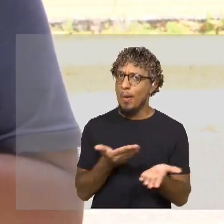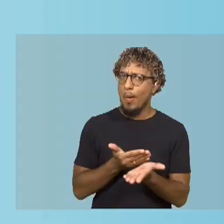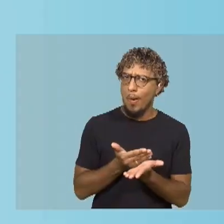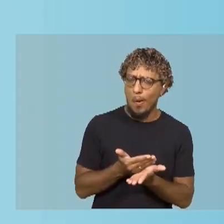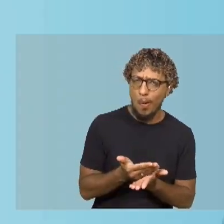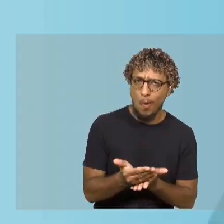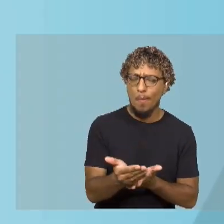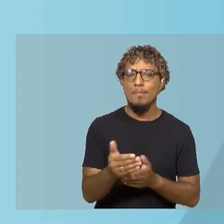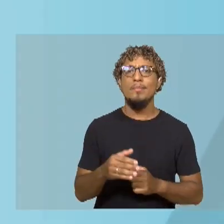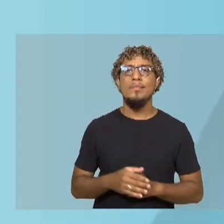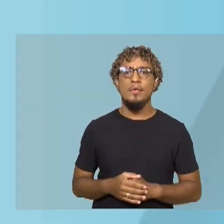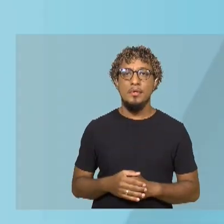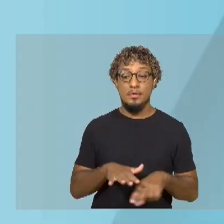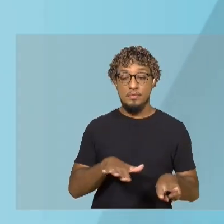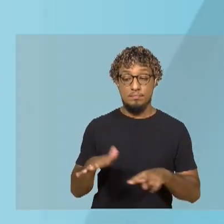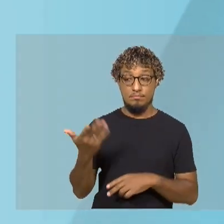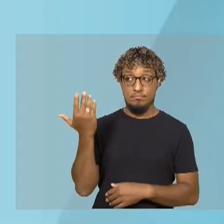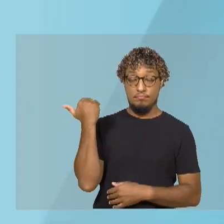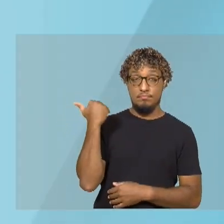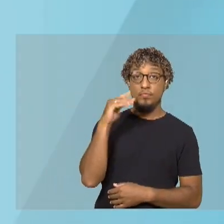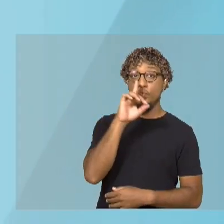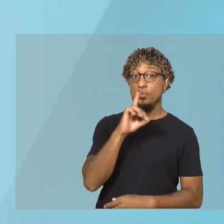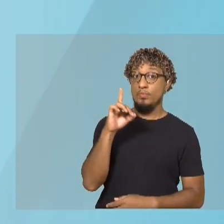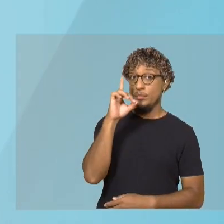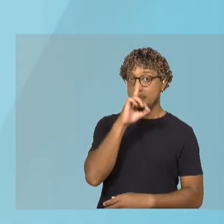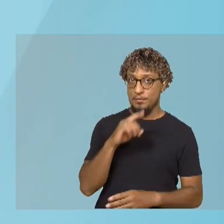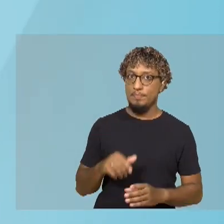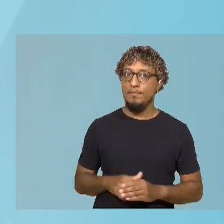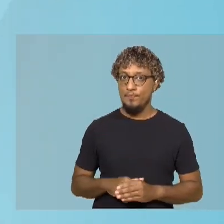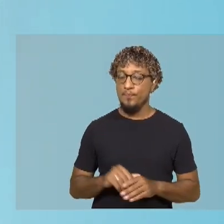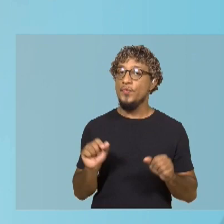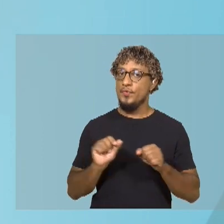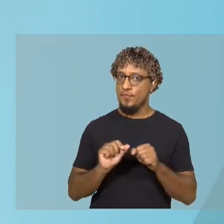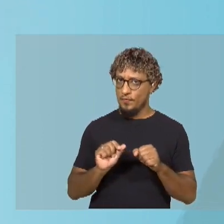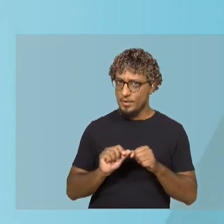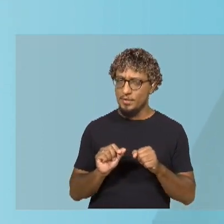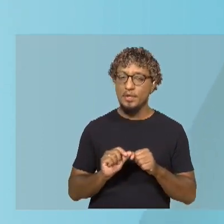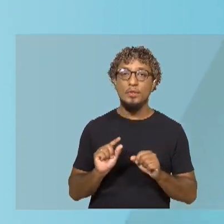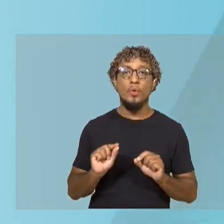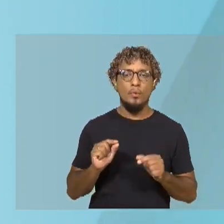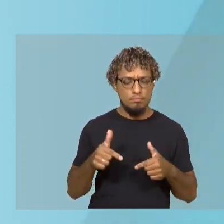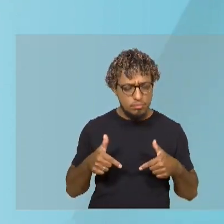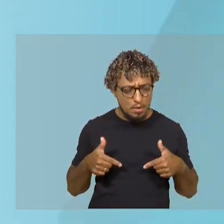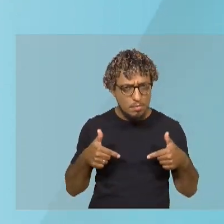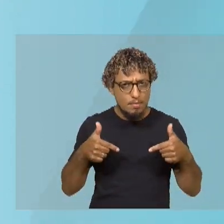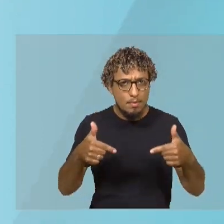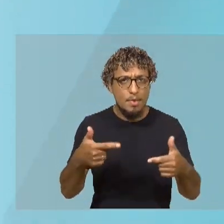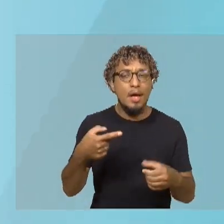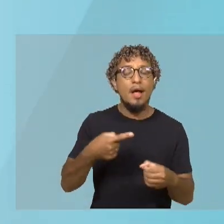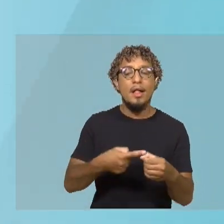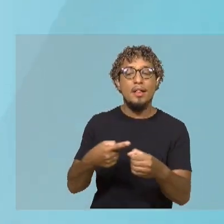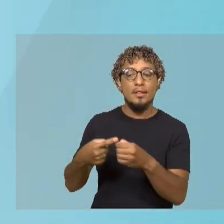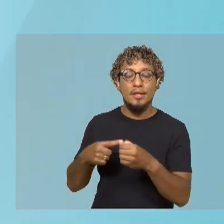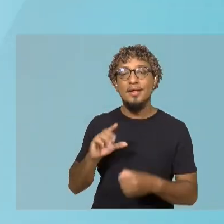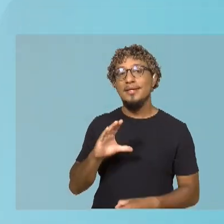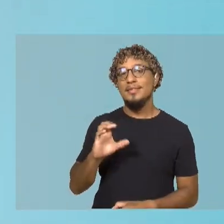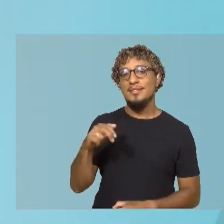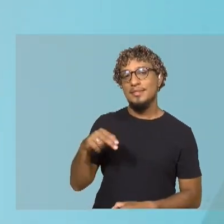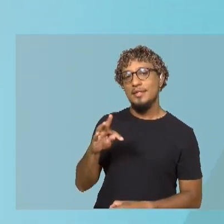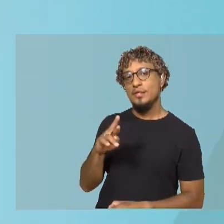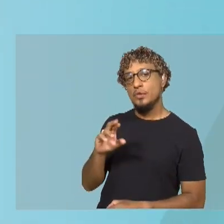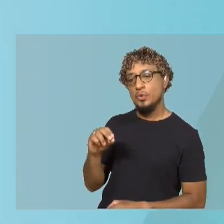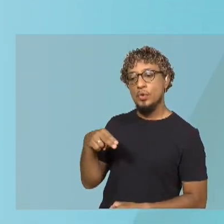começou a ser realizada desde o último domingo. Está sendo realizada durante esses dias. A ação acontece no município de Centro Novo,